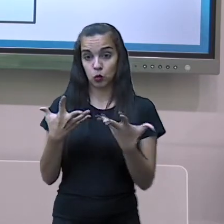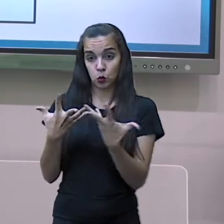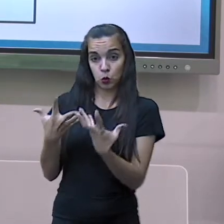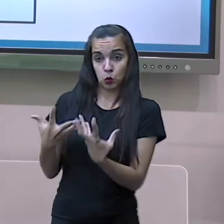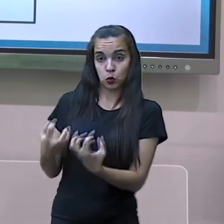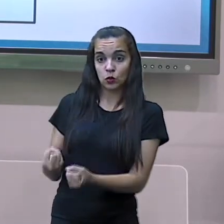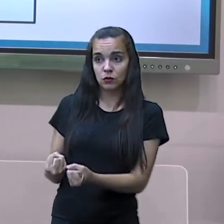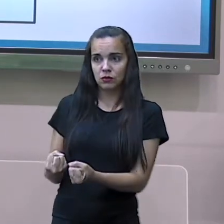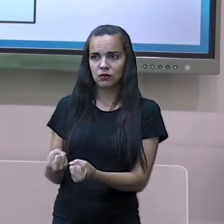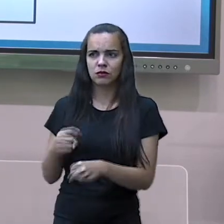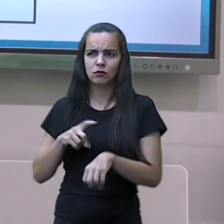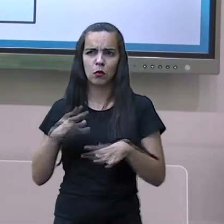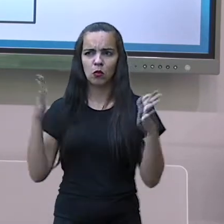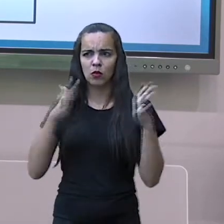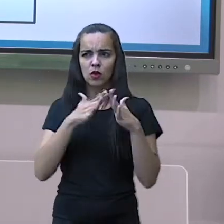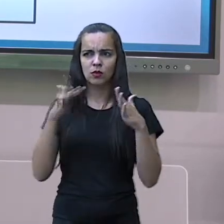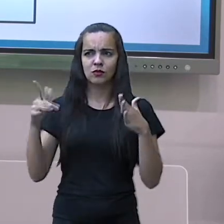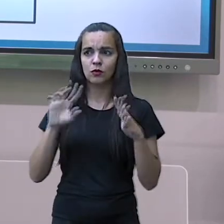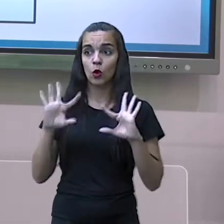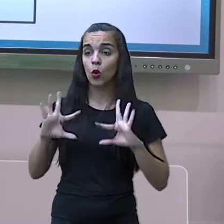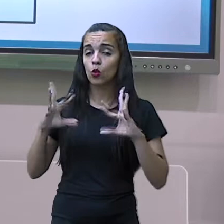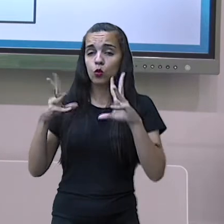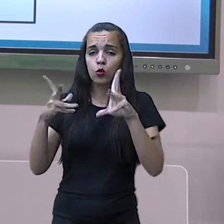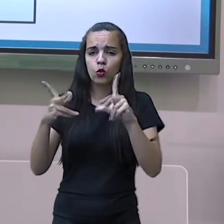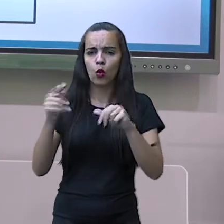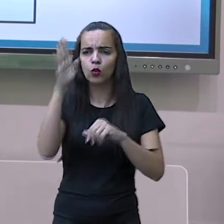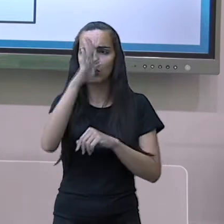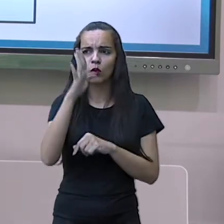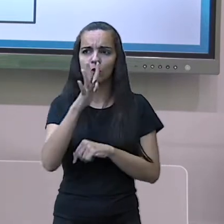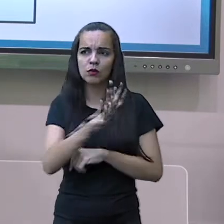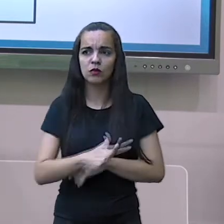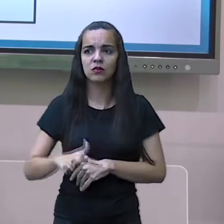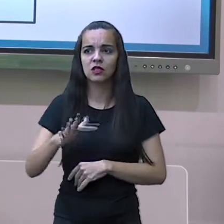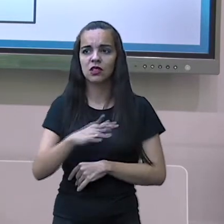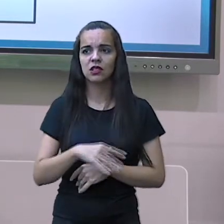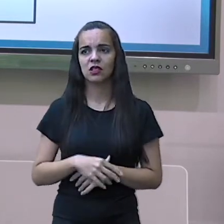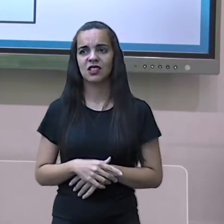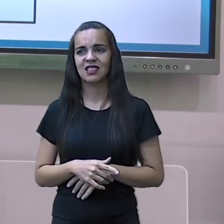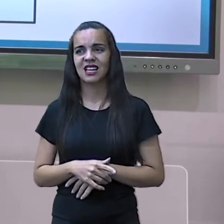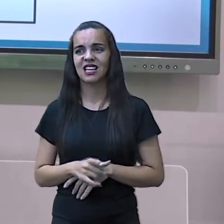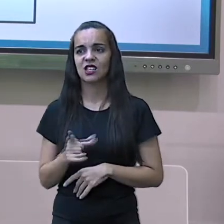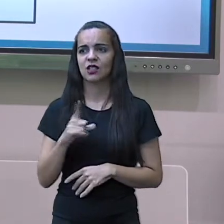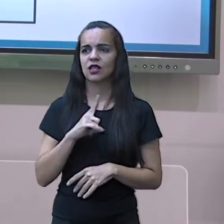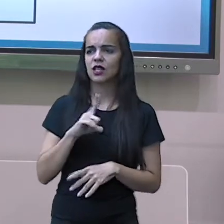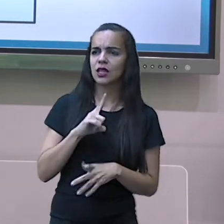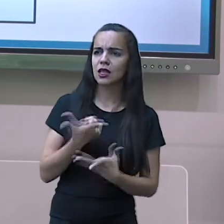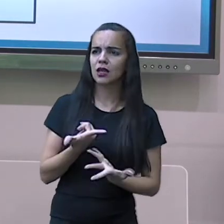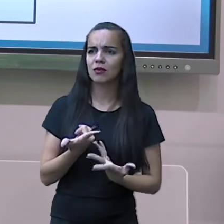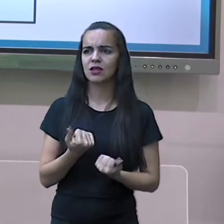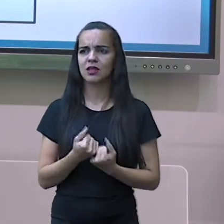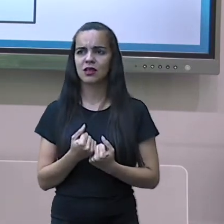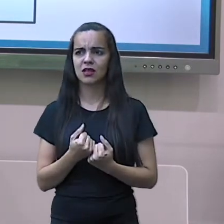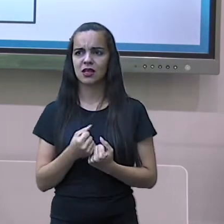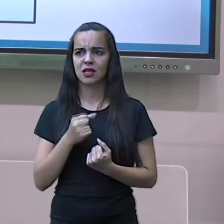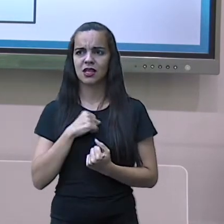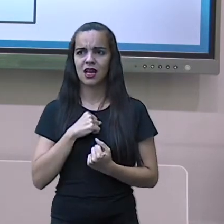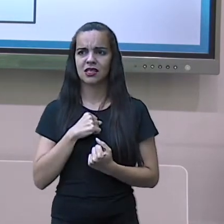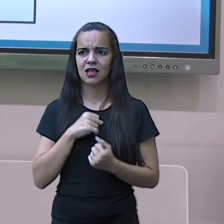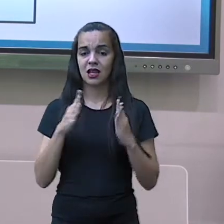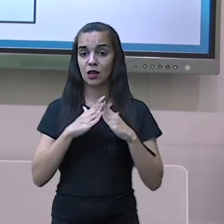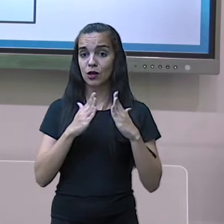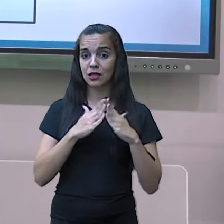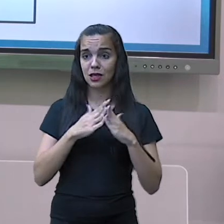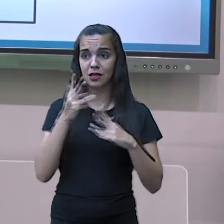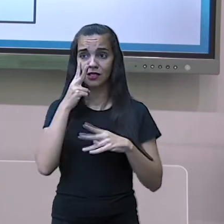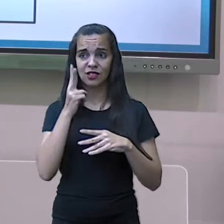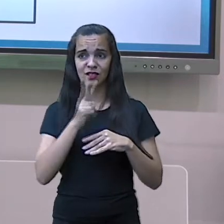seca, em todo o território brasileiro, nós vemos nos canais de TV e nós vemos na nossa própria